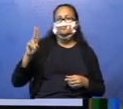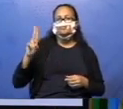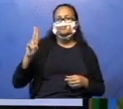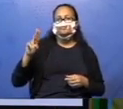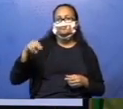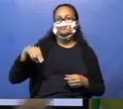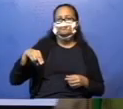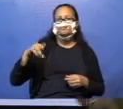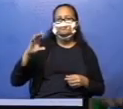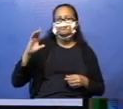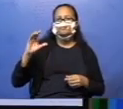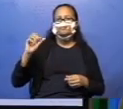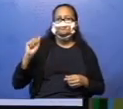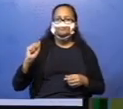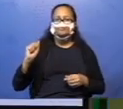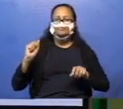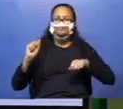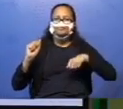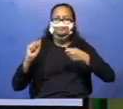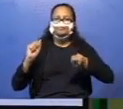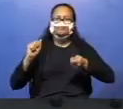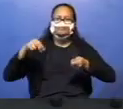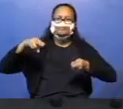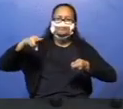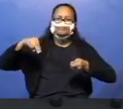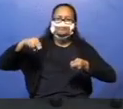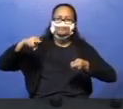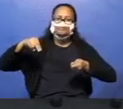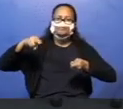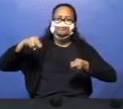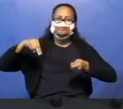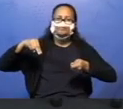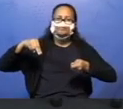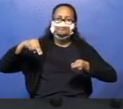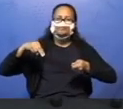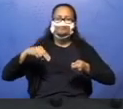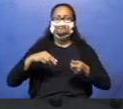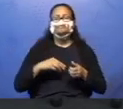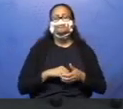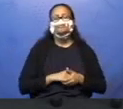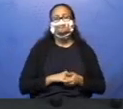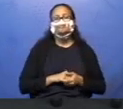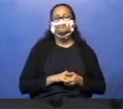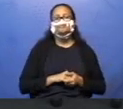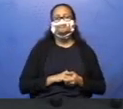nunca. Olha a boquinha. Ela não fecha.